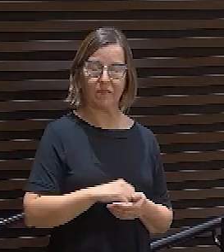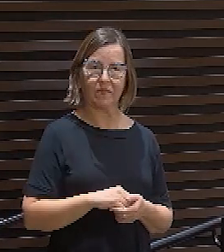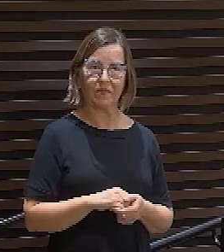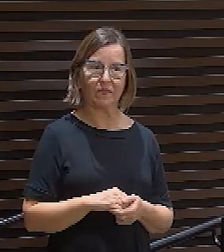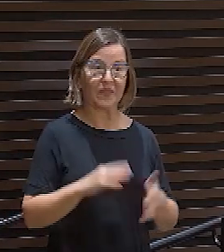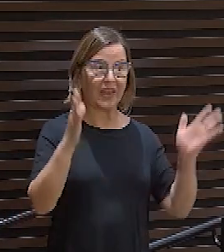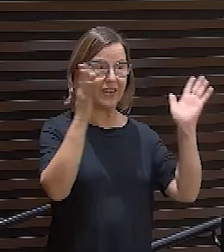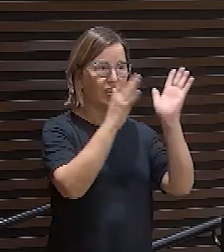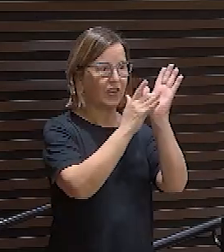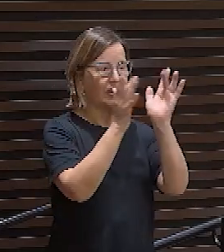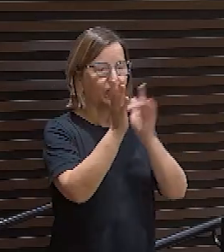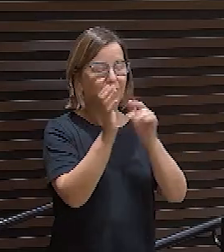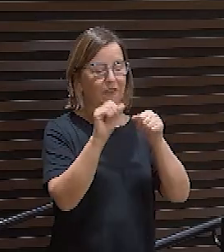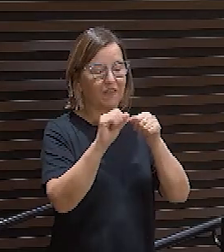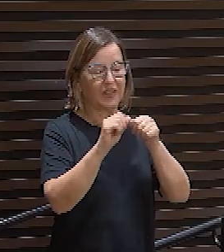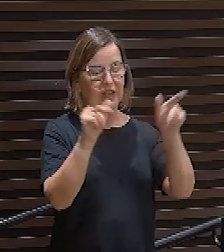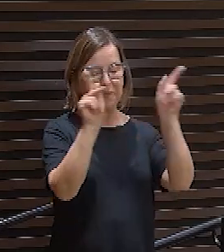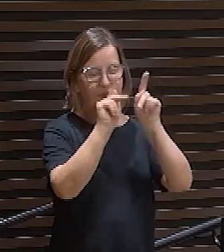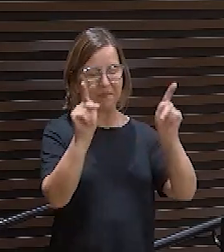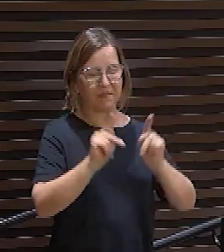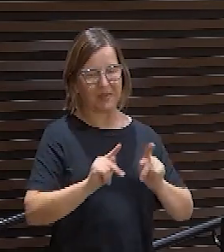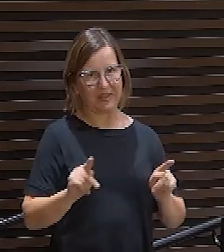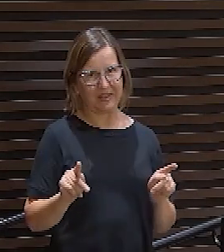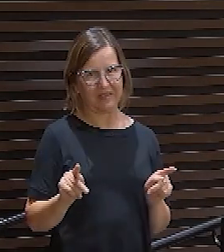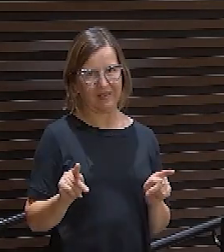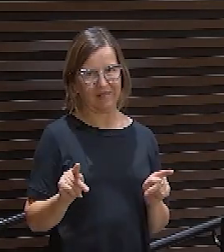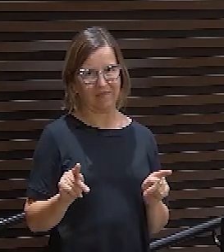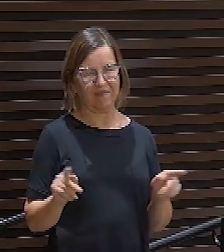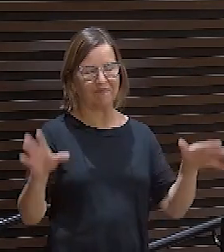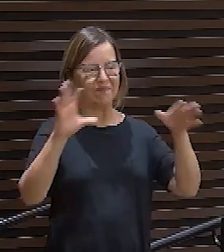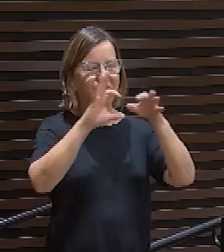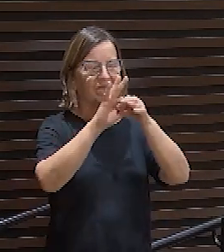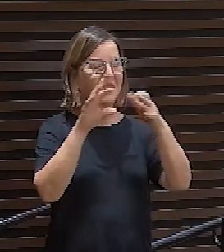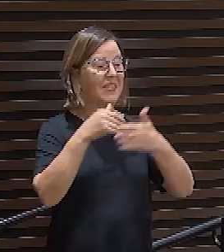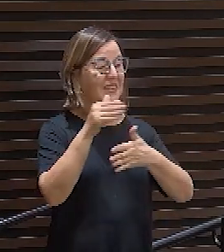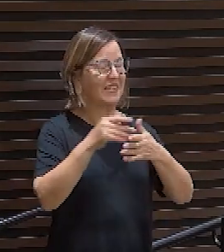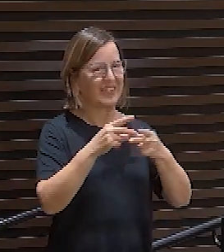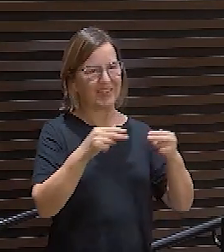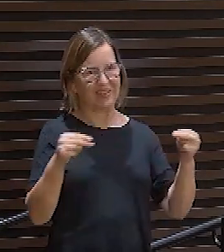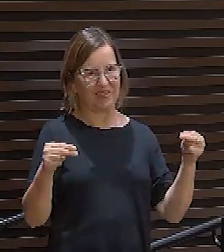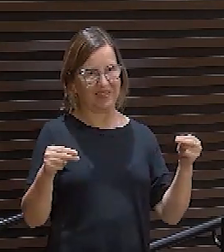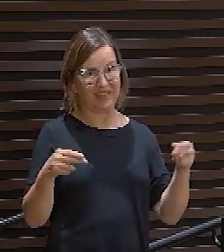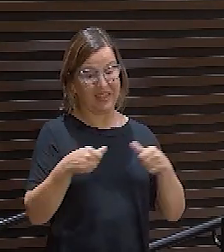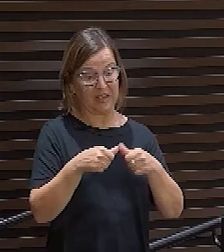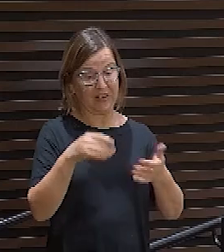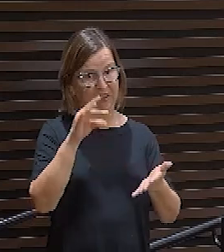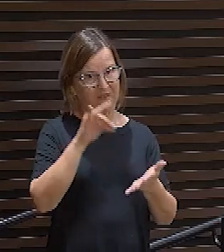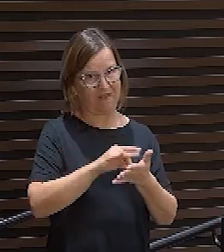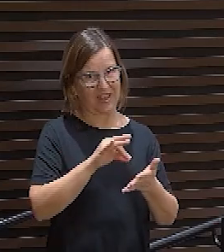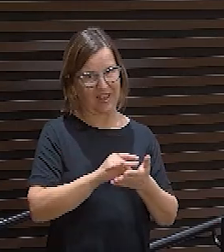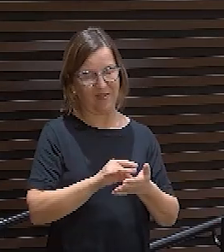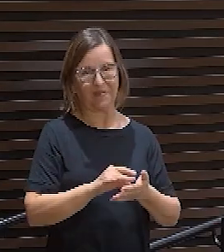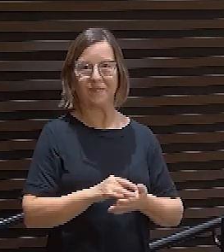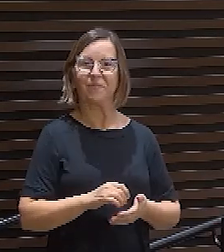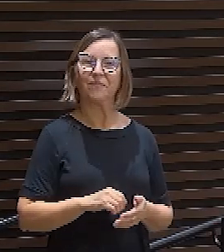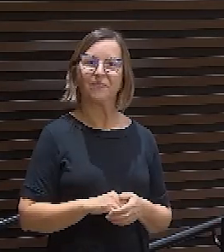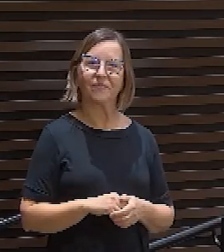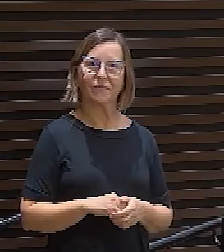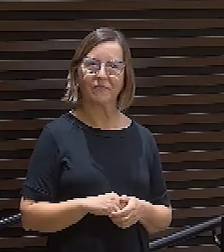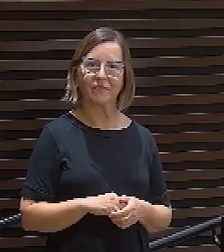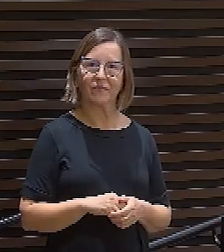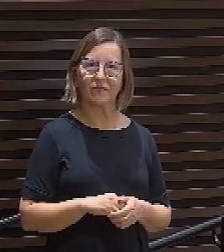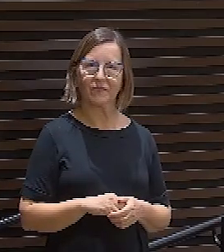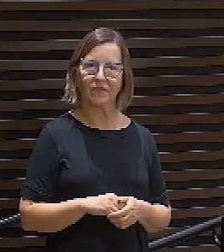Jesus fez paz. Ele restaurou todas as coisas. É fato. Mas veja o versículo 20. Ele